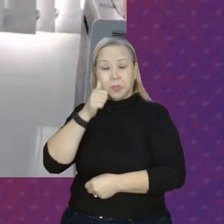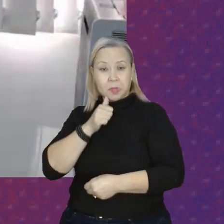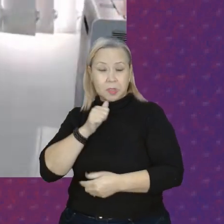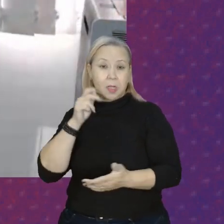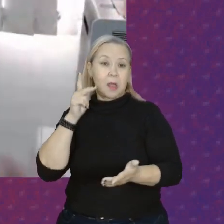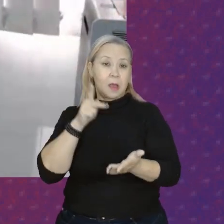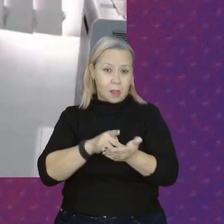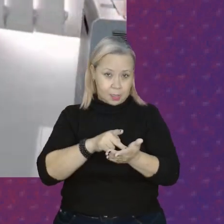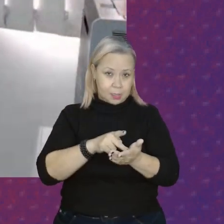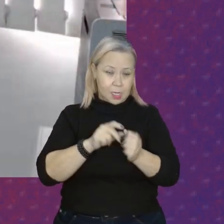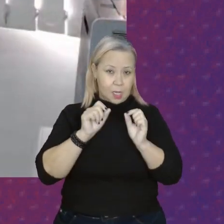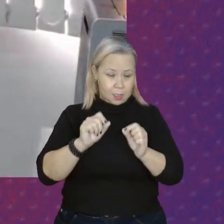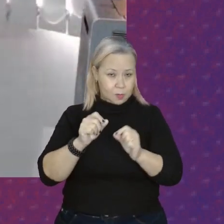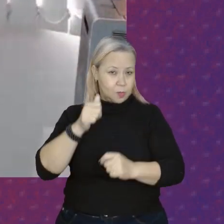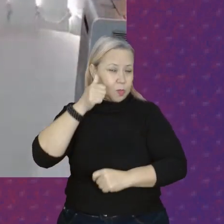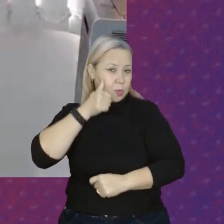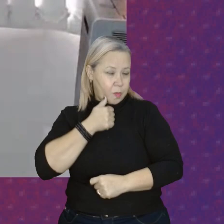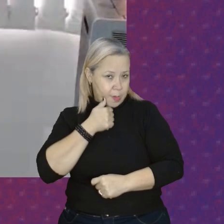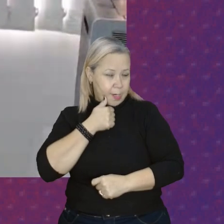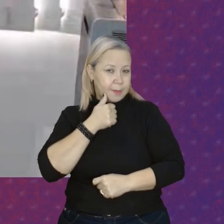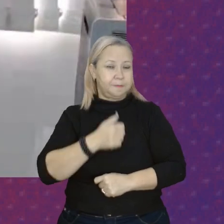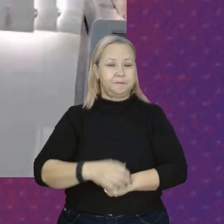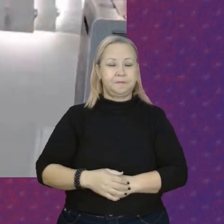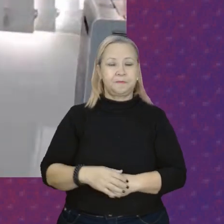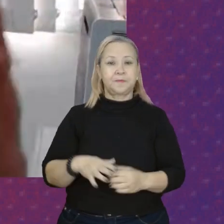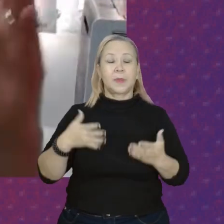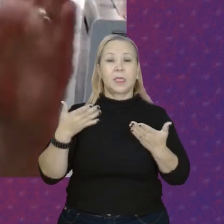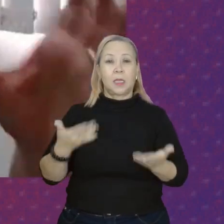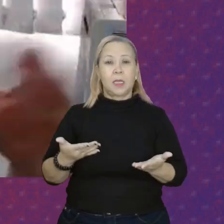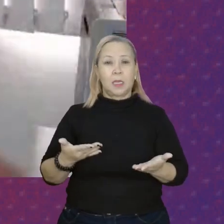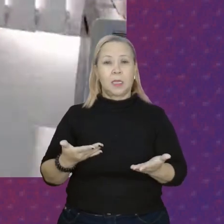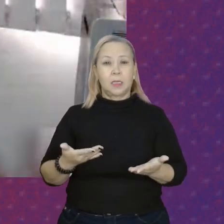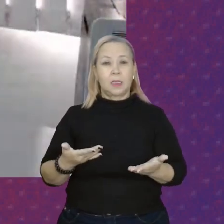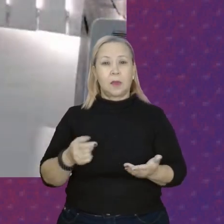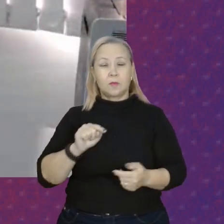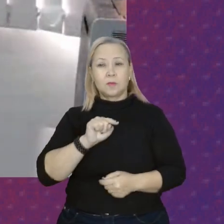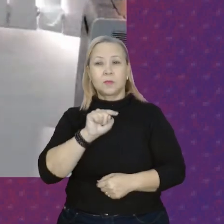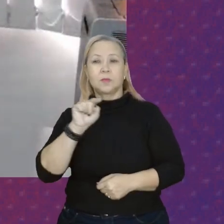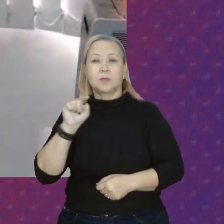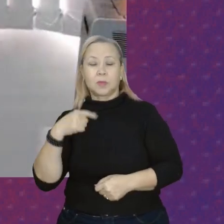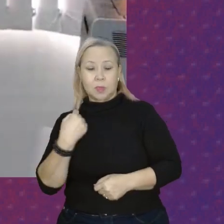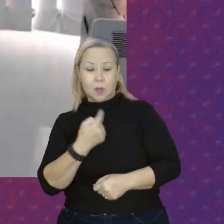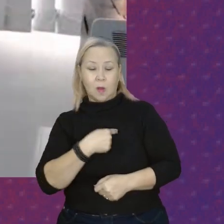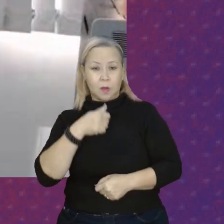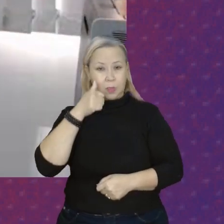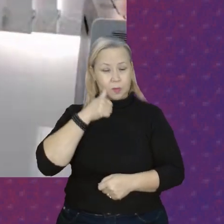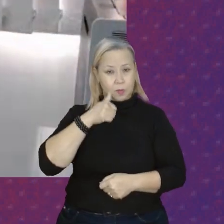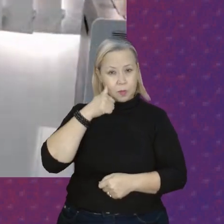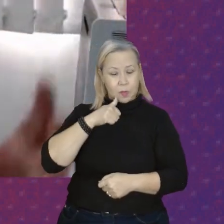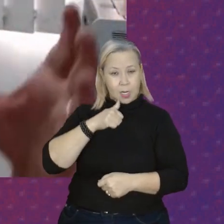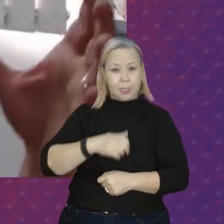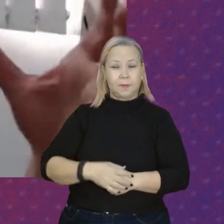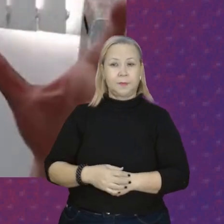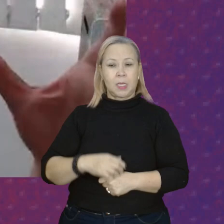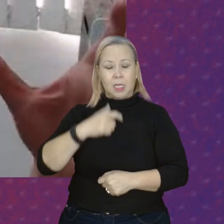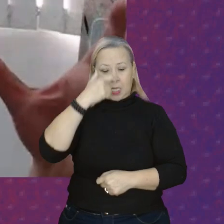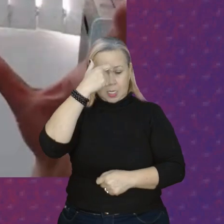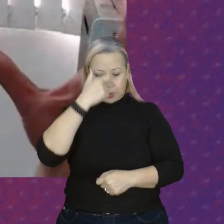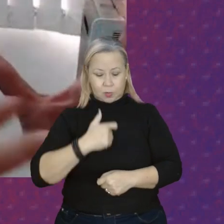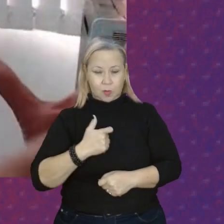realizado, né, por mulheres, então elas, né, nós mulheres,